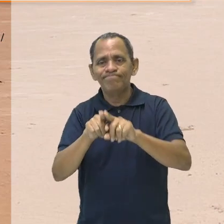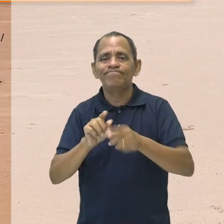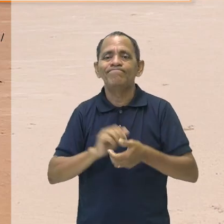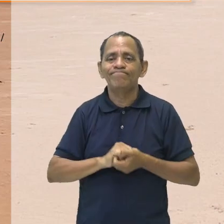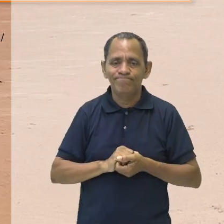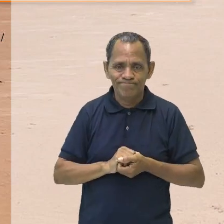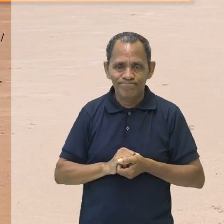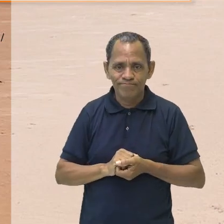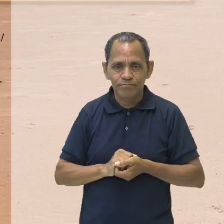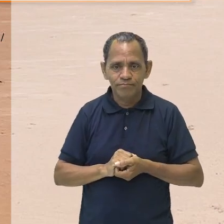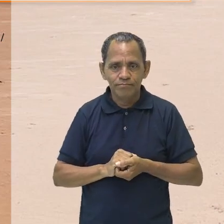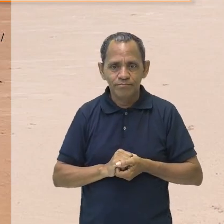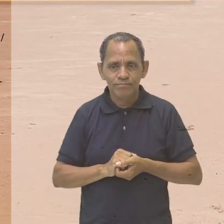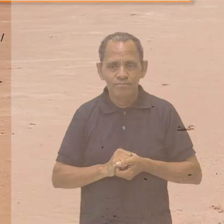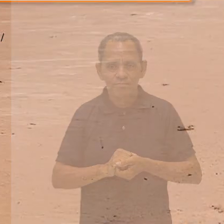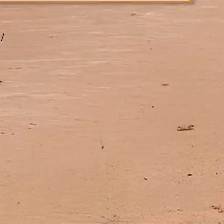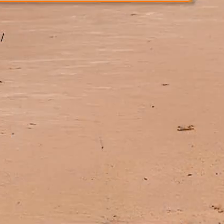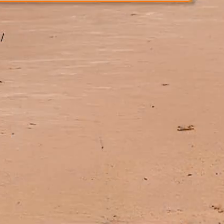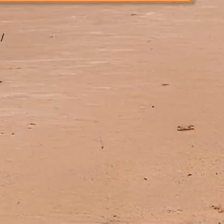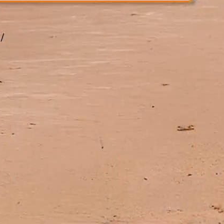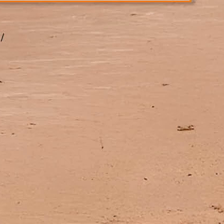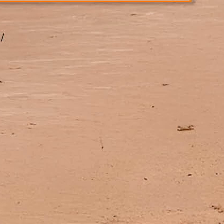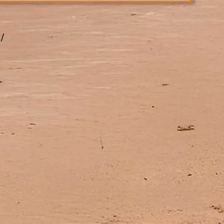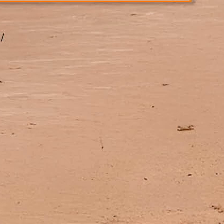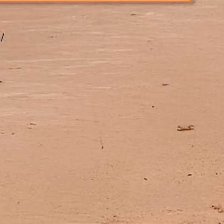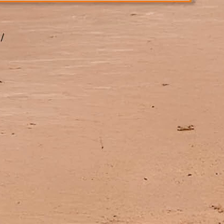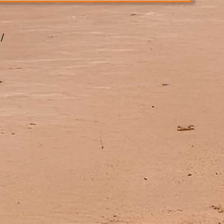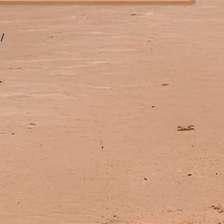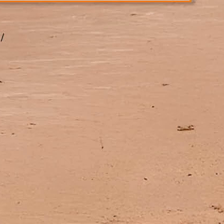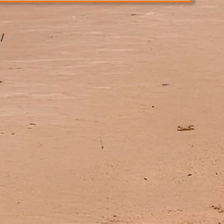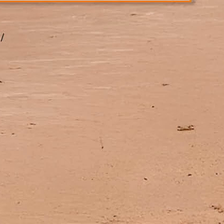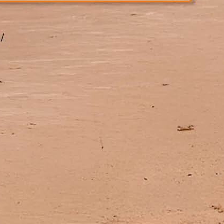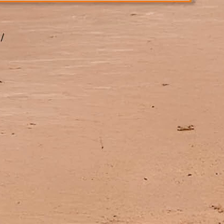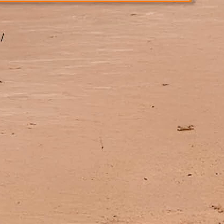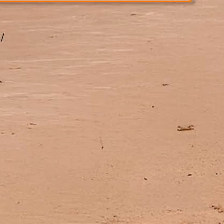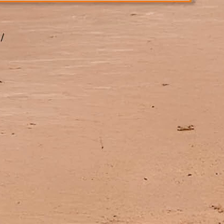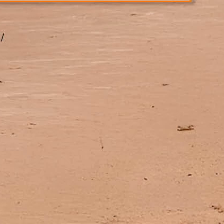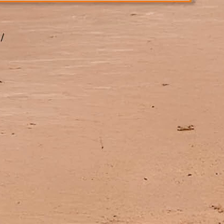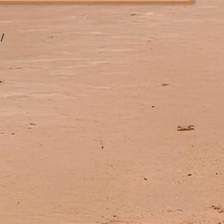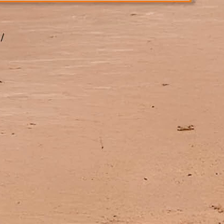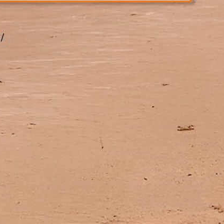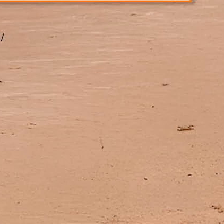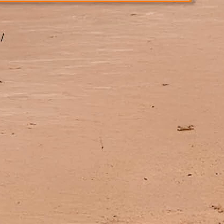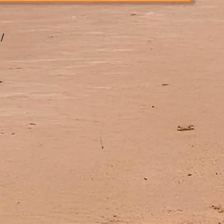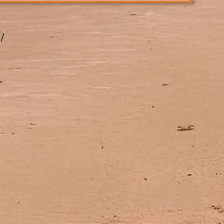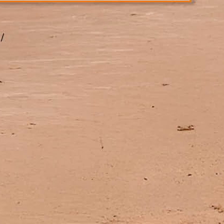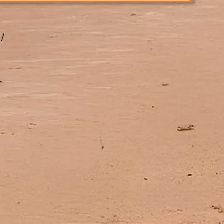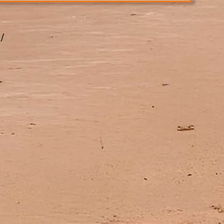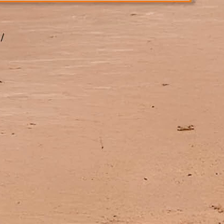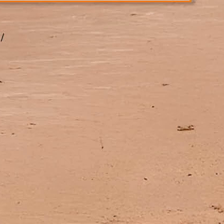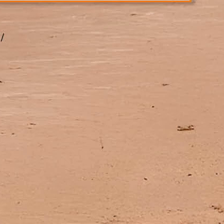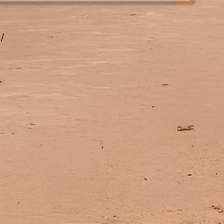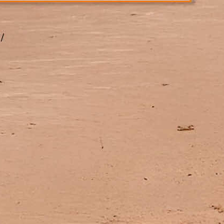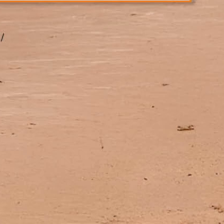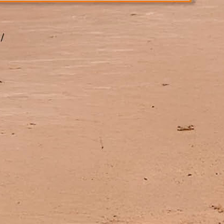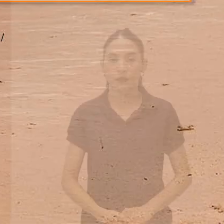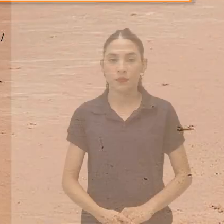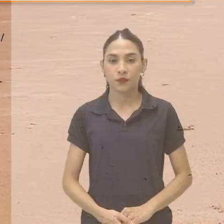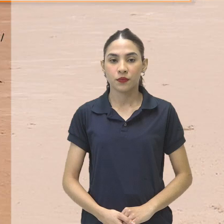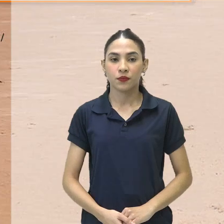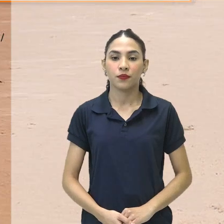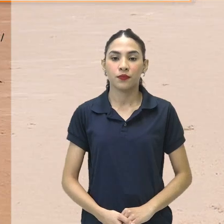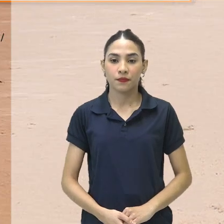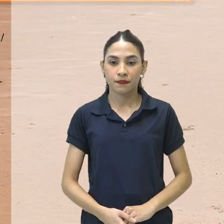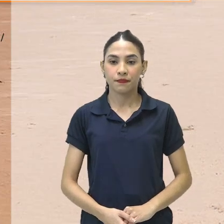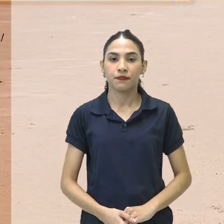processo. A questão da instabilidade econômica. Muitas pessoas acabam preferindo, né, recorrer logo